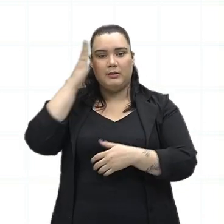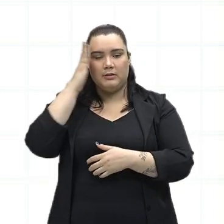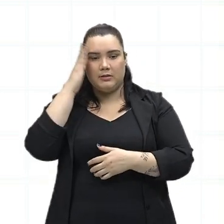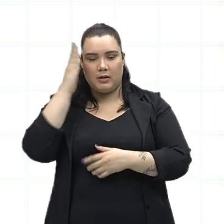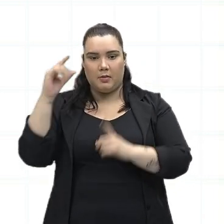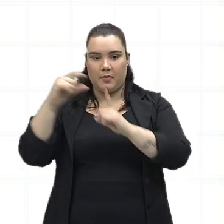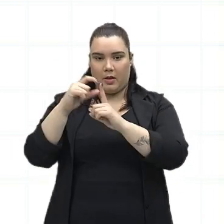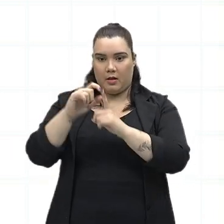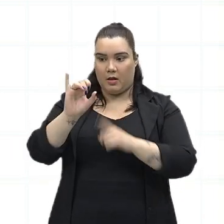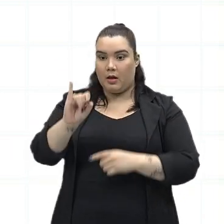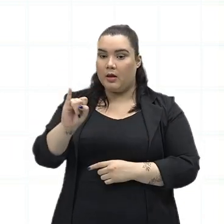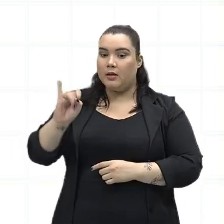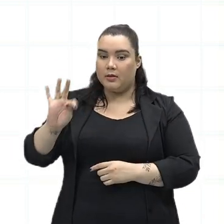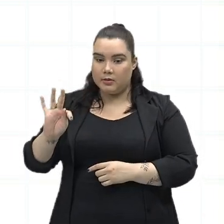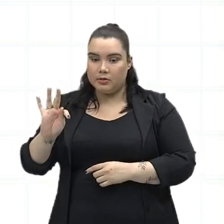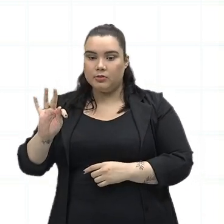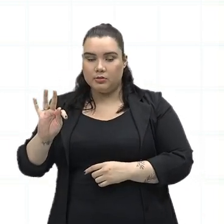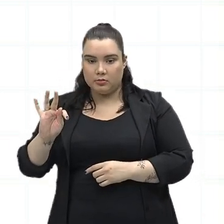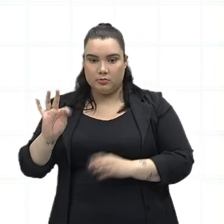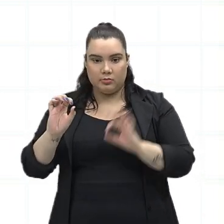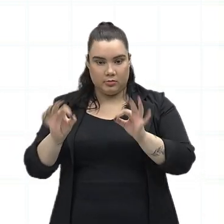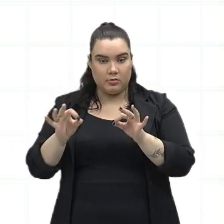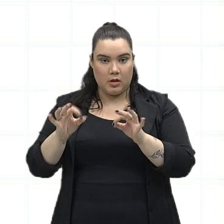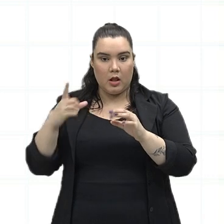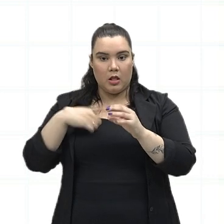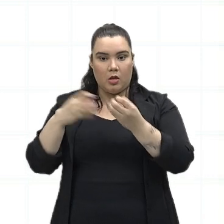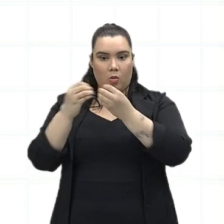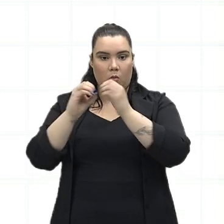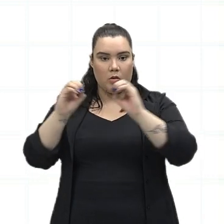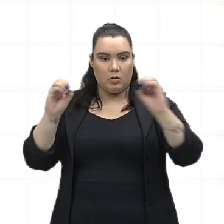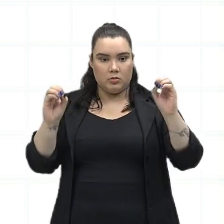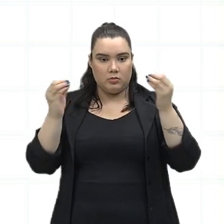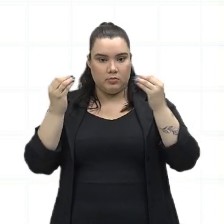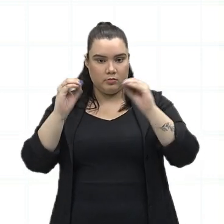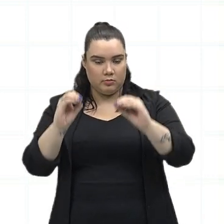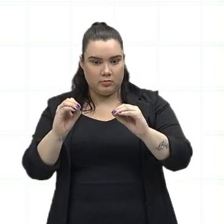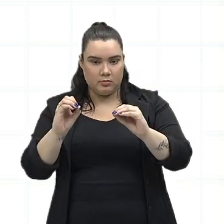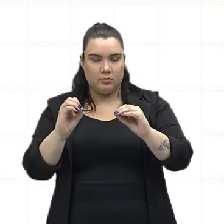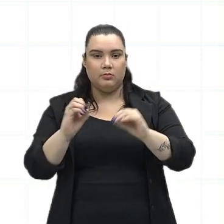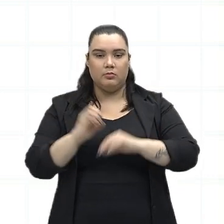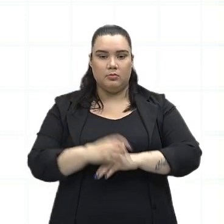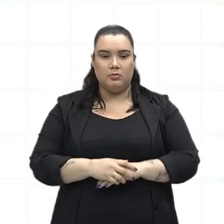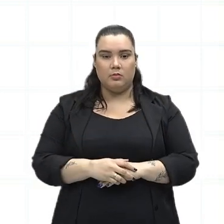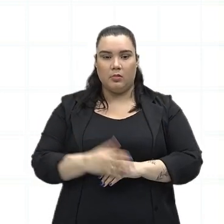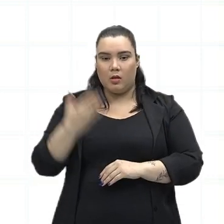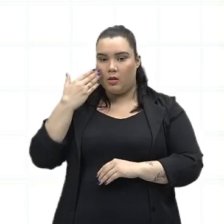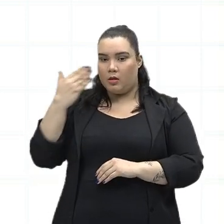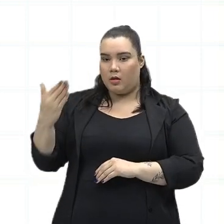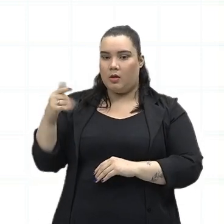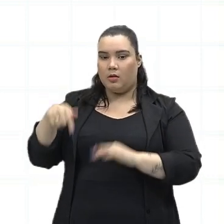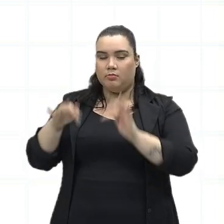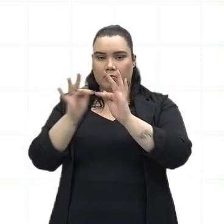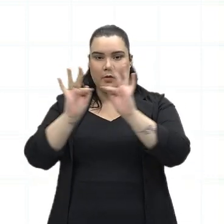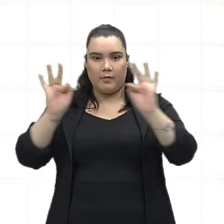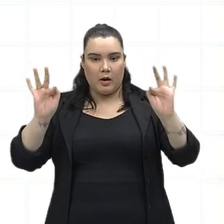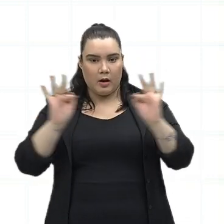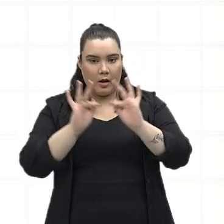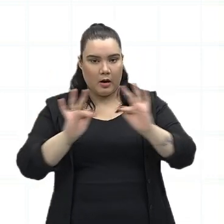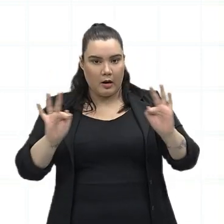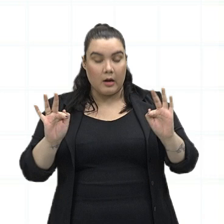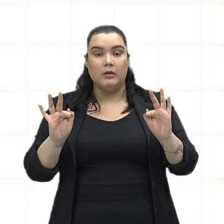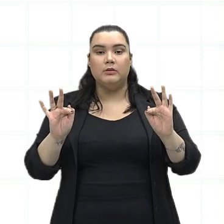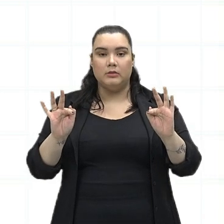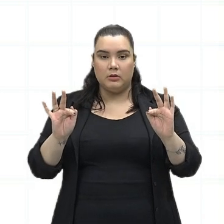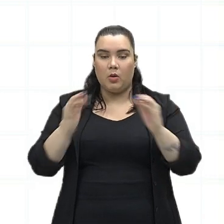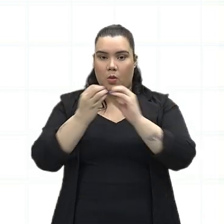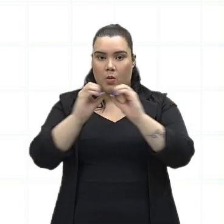aqui é o it. E temos essa oração onde ele está inserido, tá bom? Então, isso aqui seria a palavra-chave,